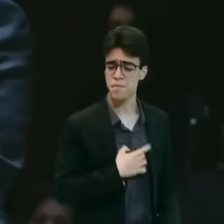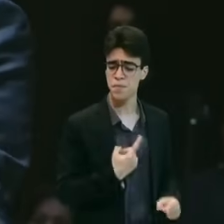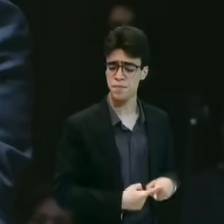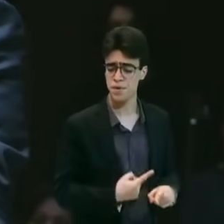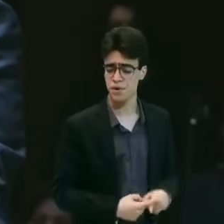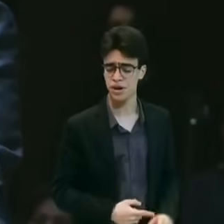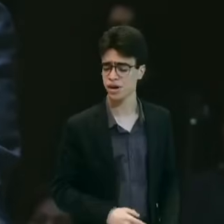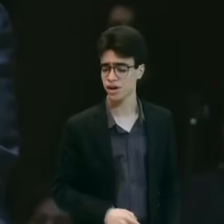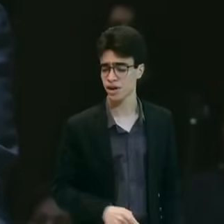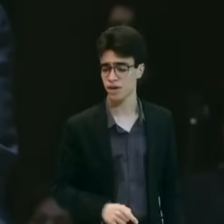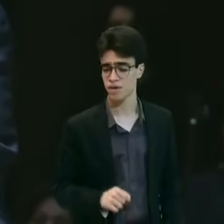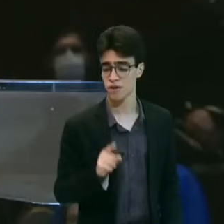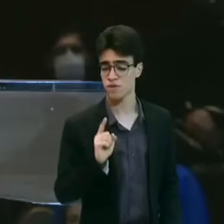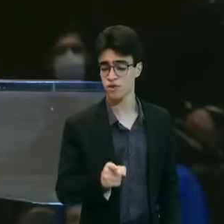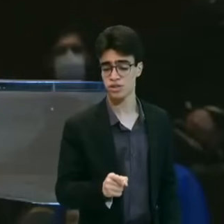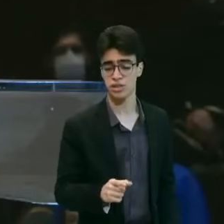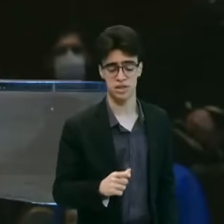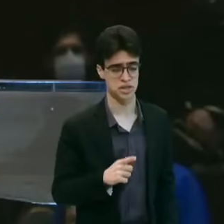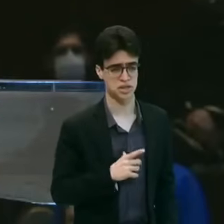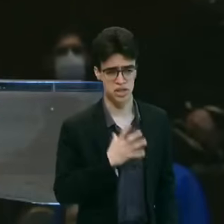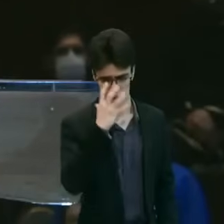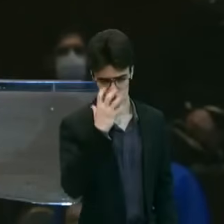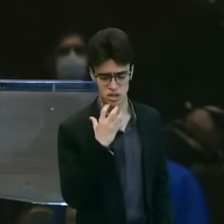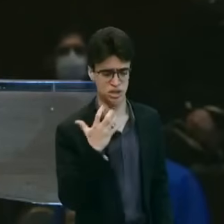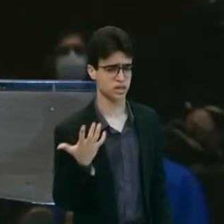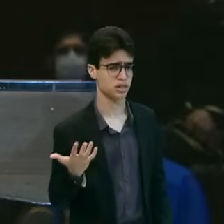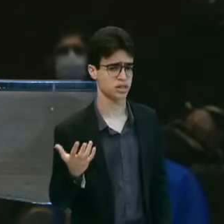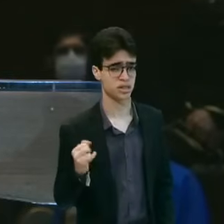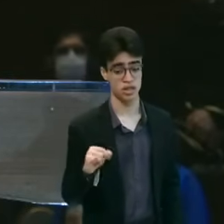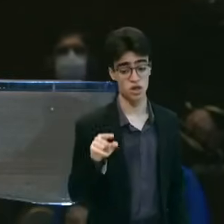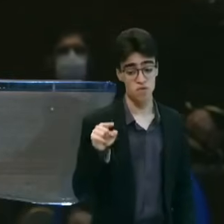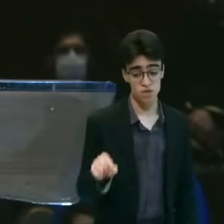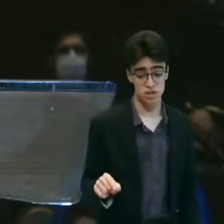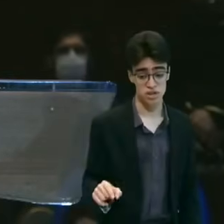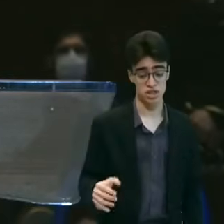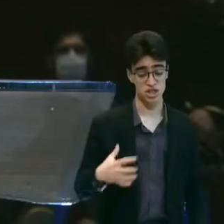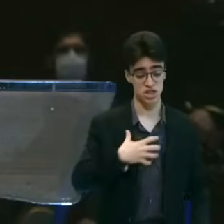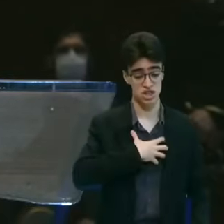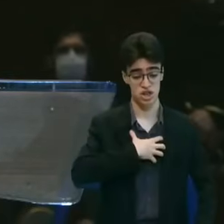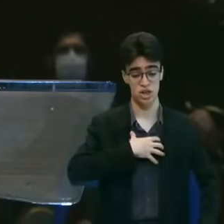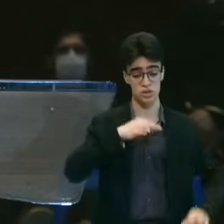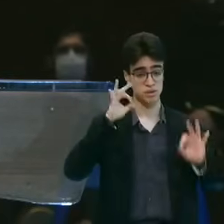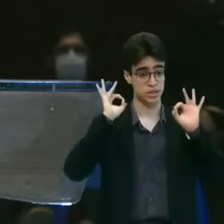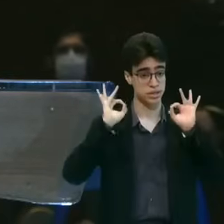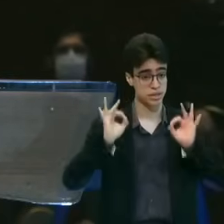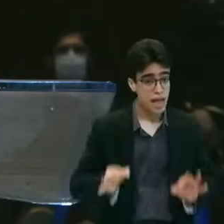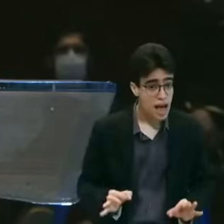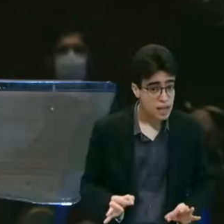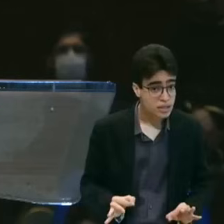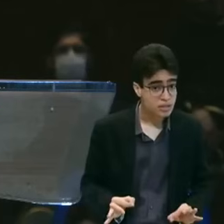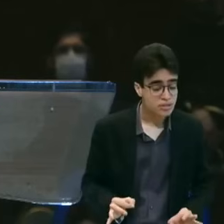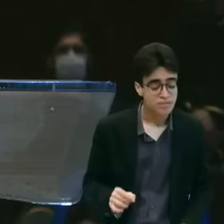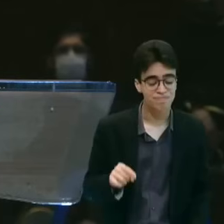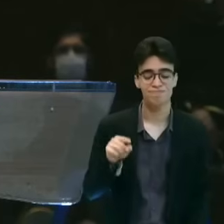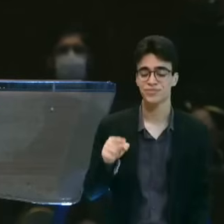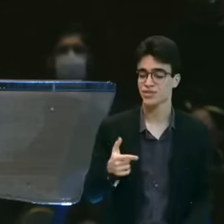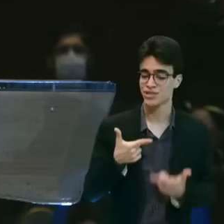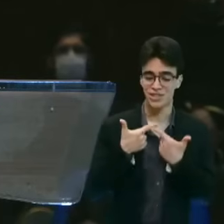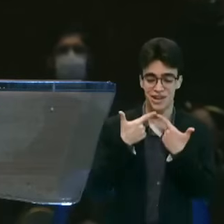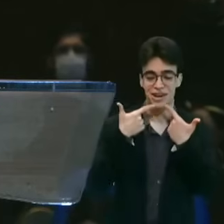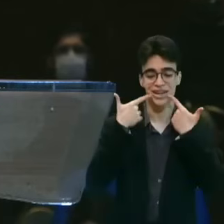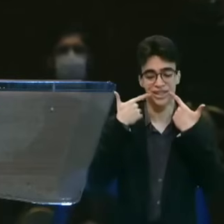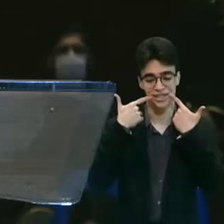anda carrancudo? Se tivesse feito o que é certo, você estaria